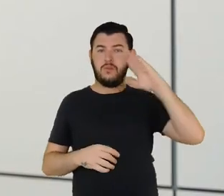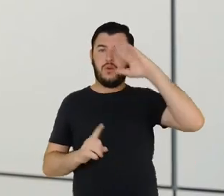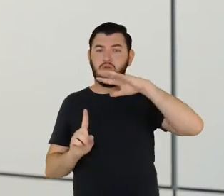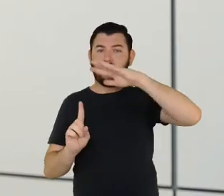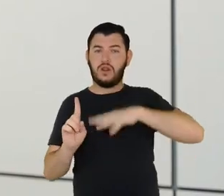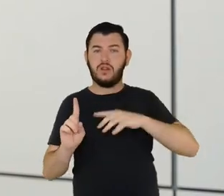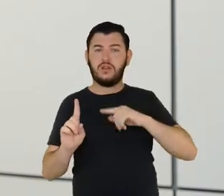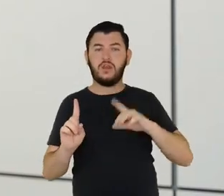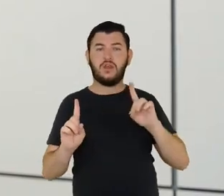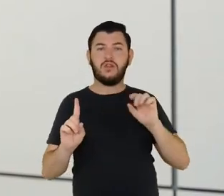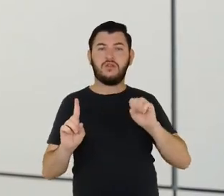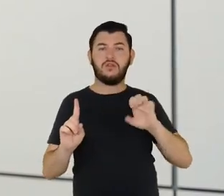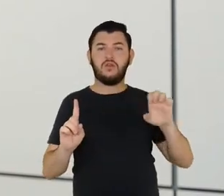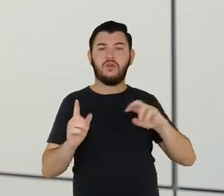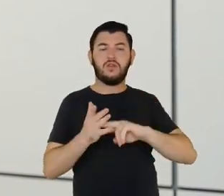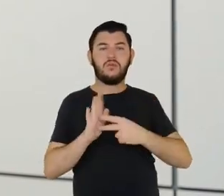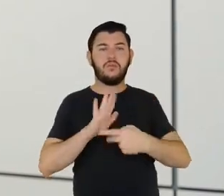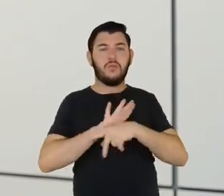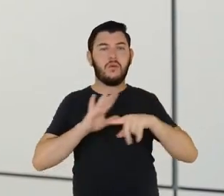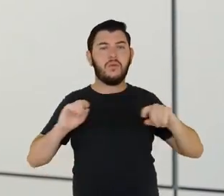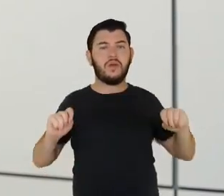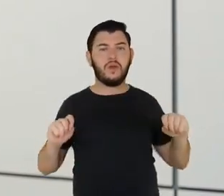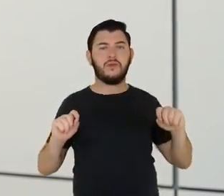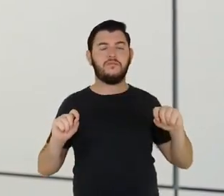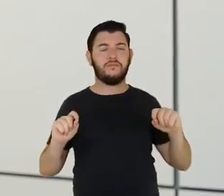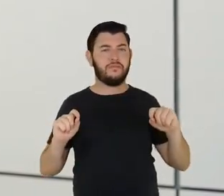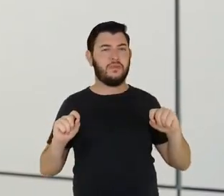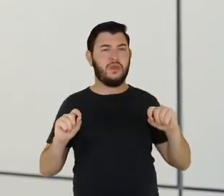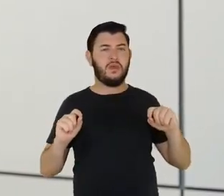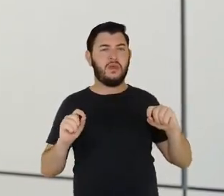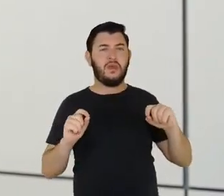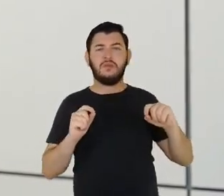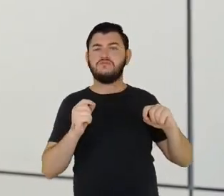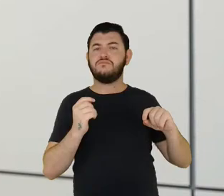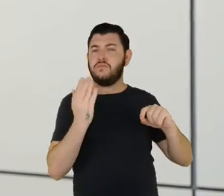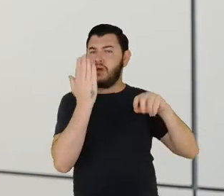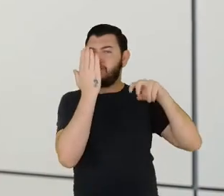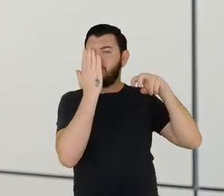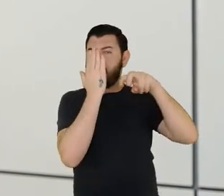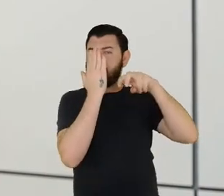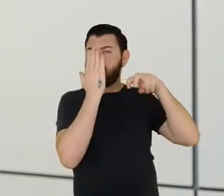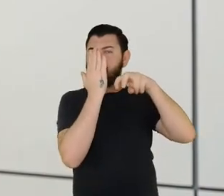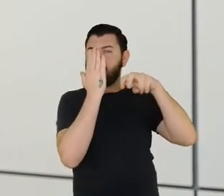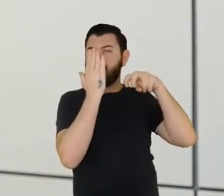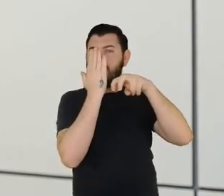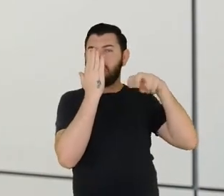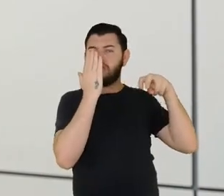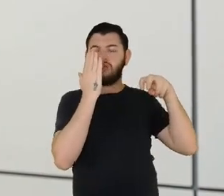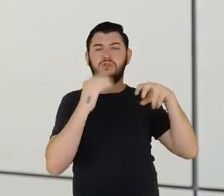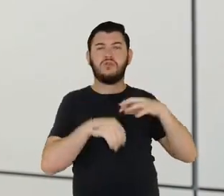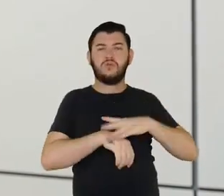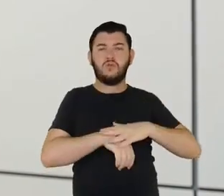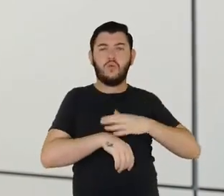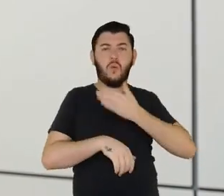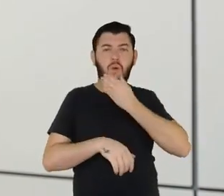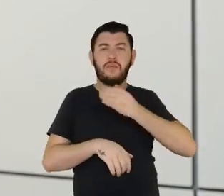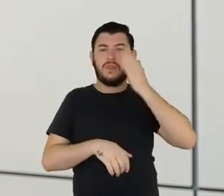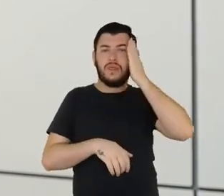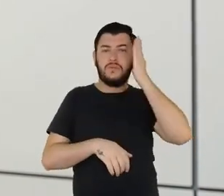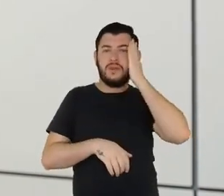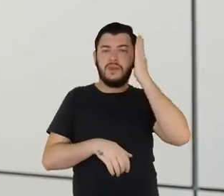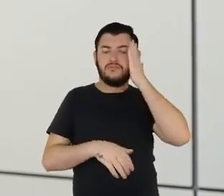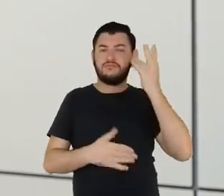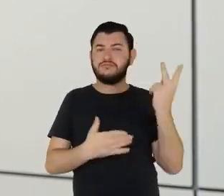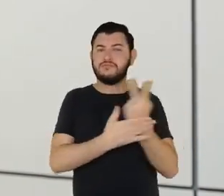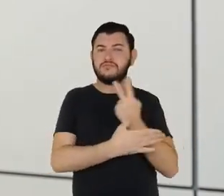fazendo um negócio errado. Depois ele tentou quebrar a câmera, né? Mas é a burrice, porque a câmera não...